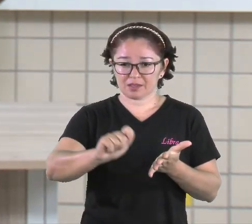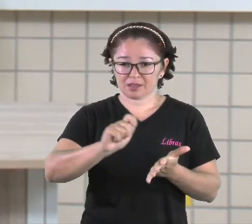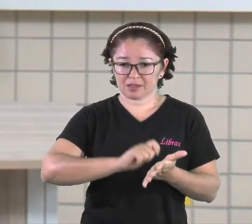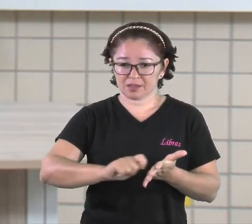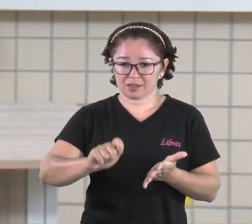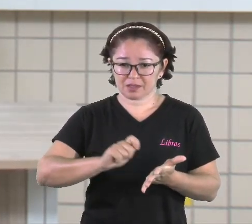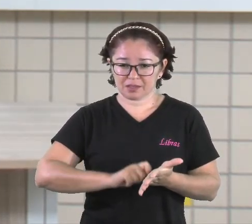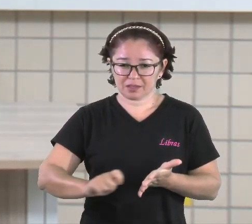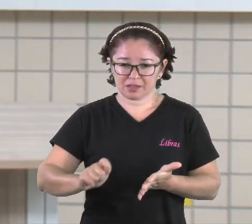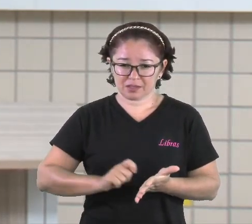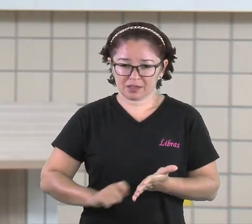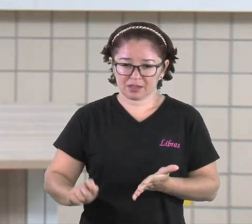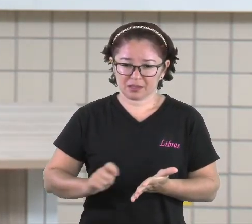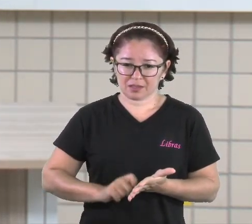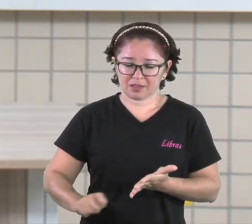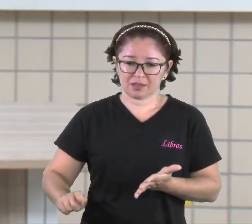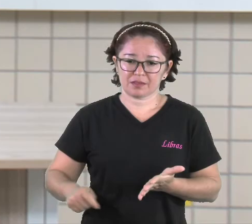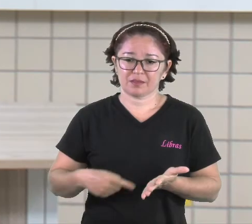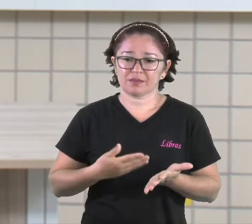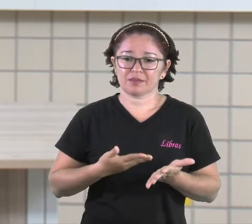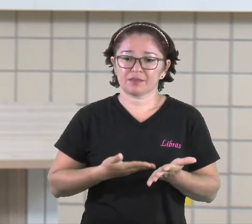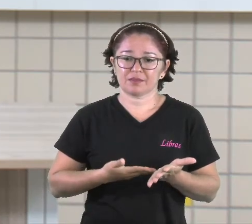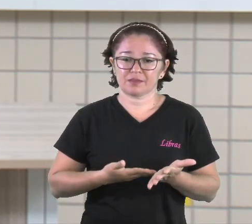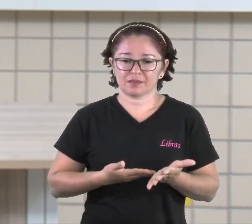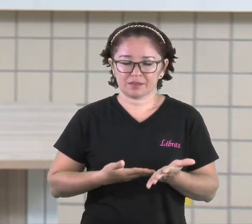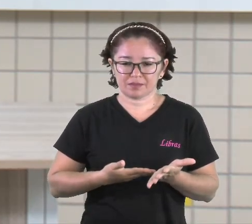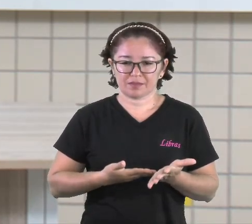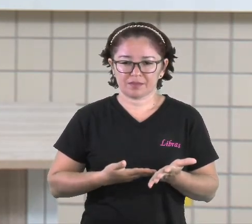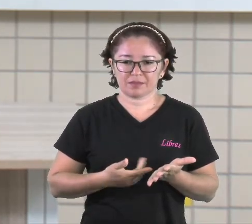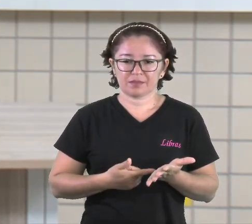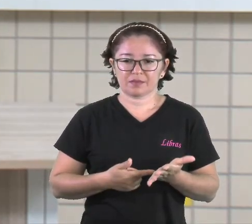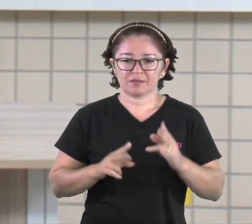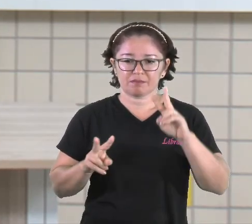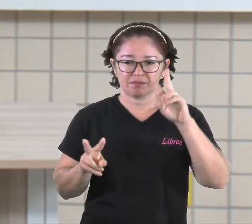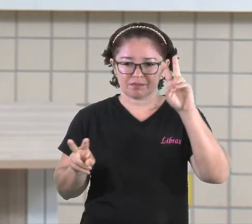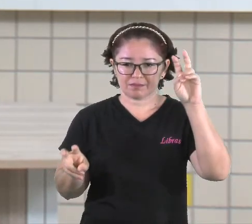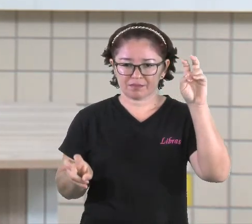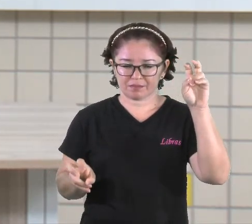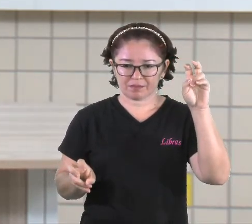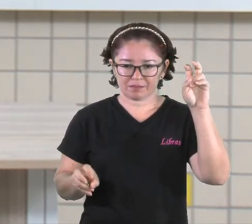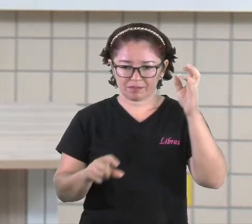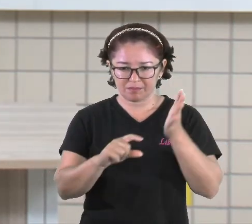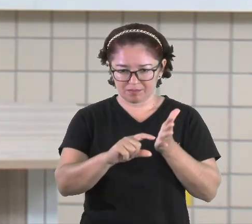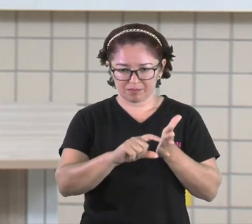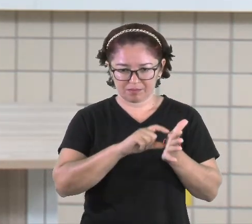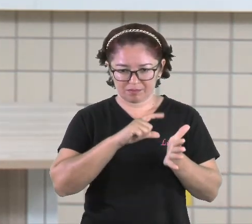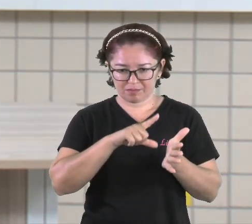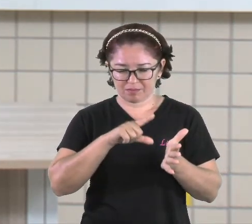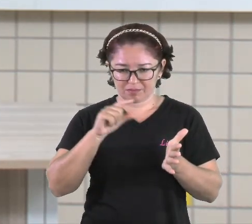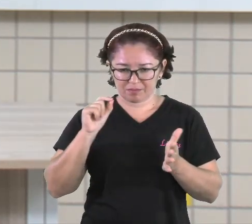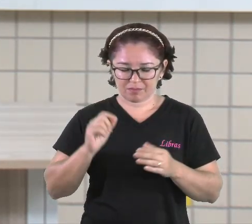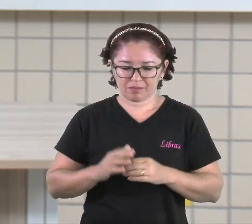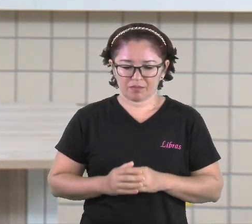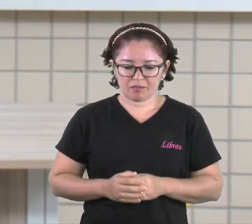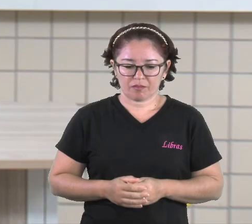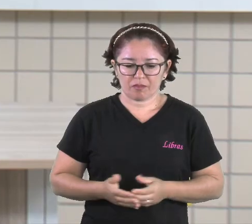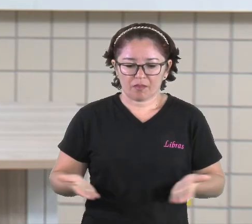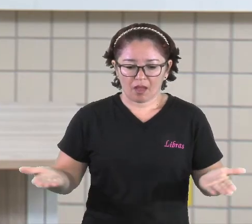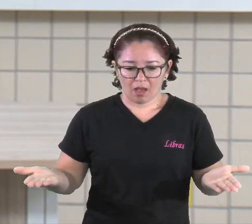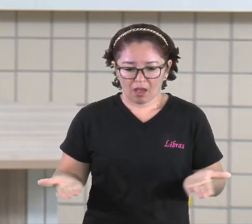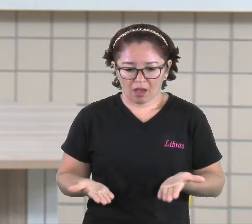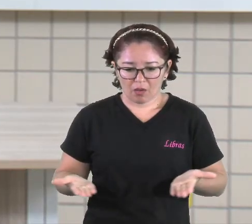E nessa célebre carta, ele deixa a seguinte frase: eu saio desta